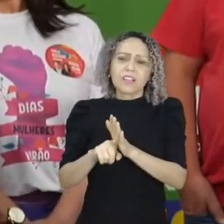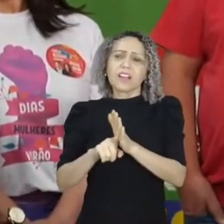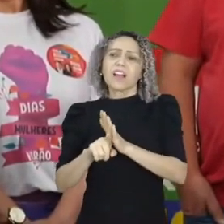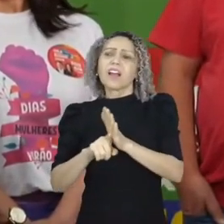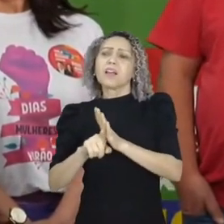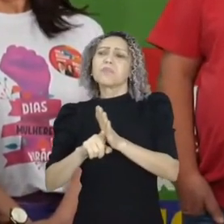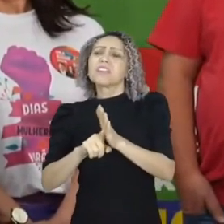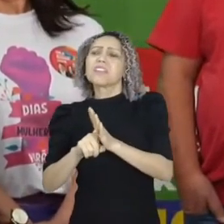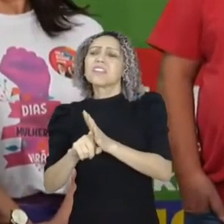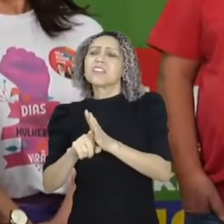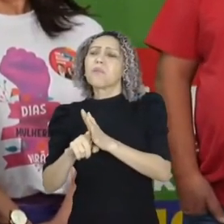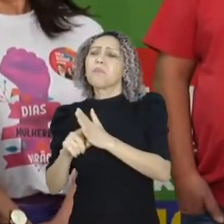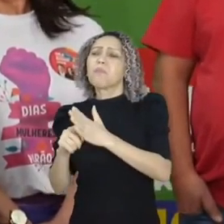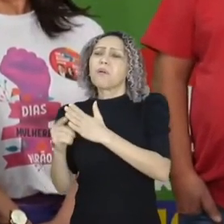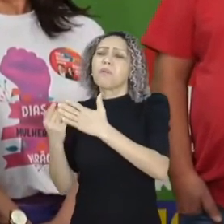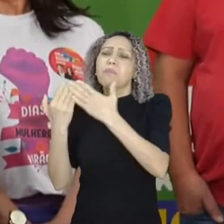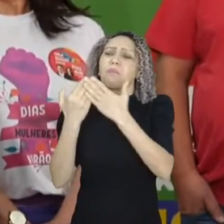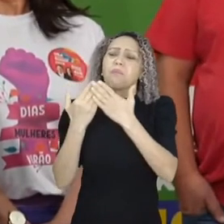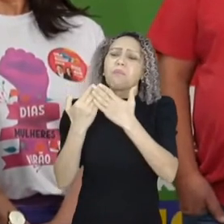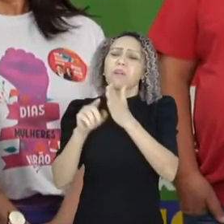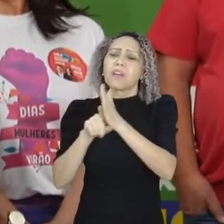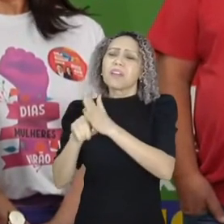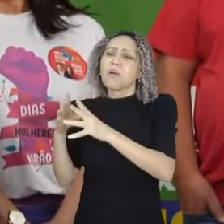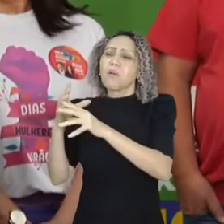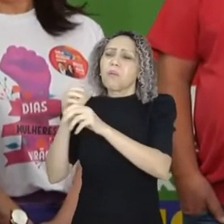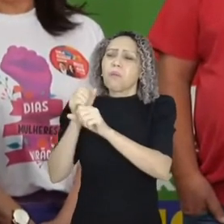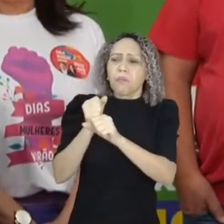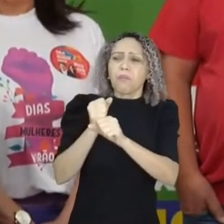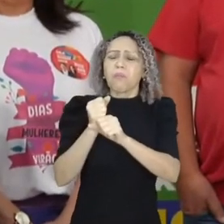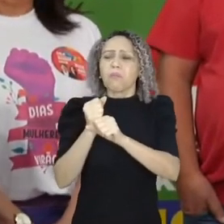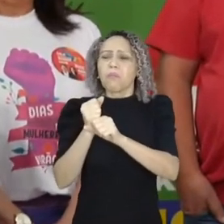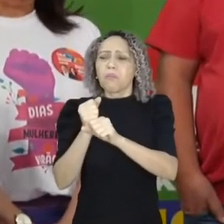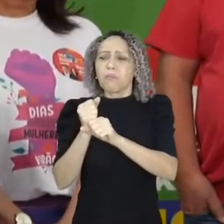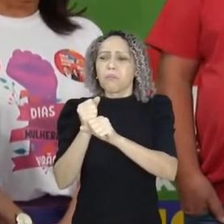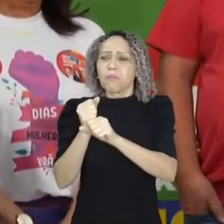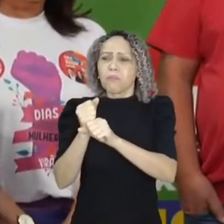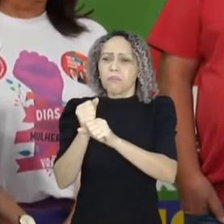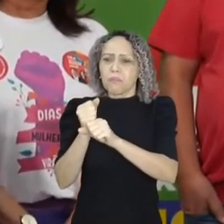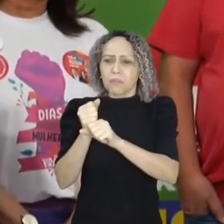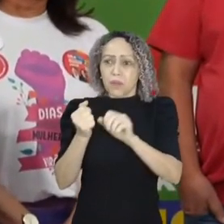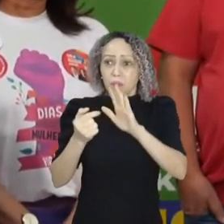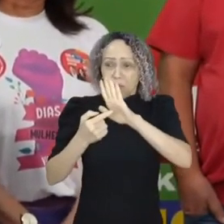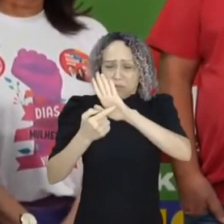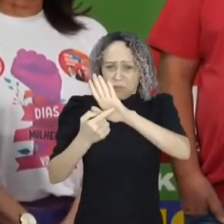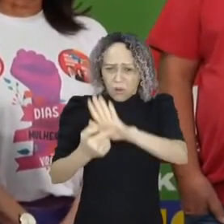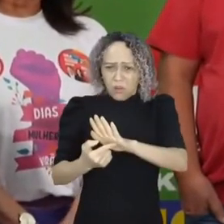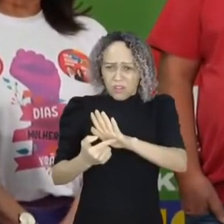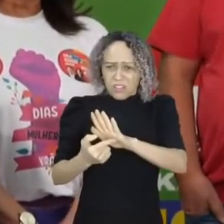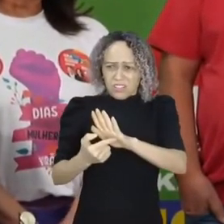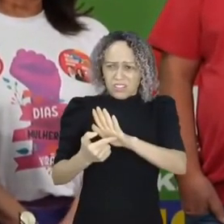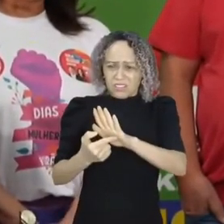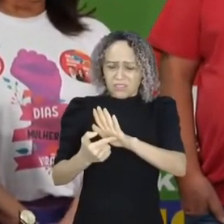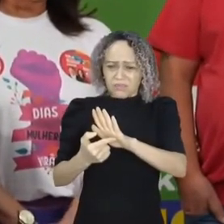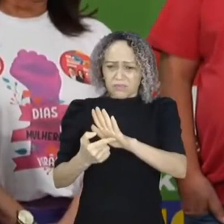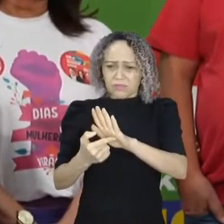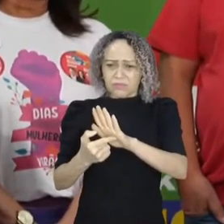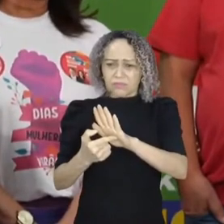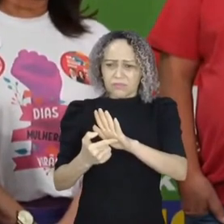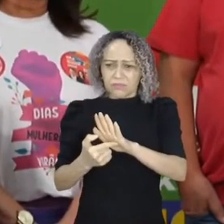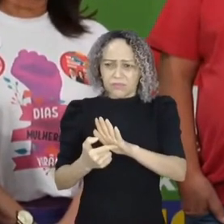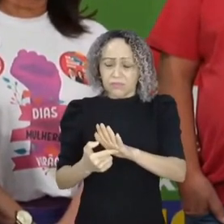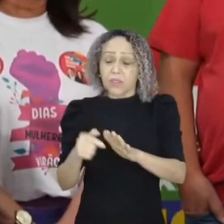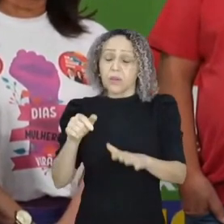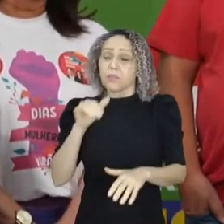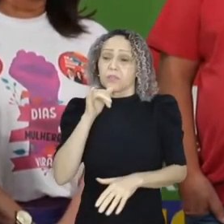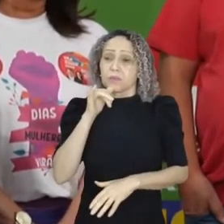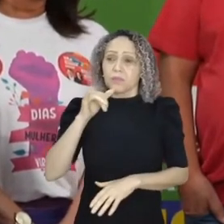mostram o senhor e o presidente Bolsonaro no mesmo patamar que terminaram no primeiro turno. Com o domínio do senhor no